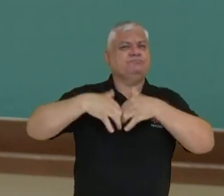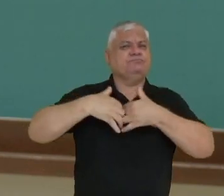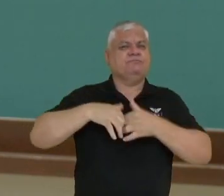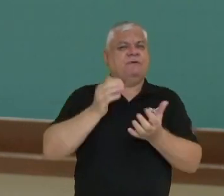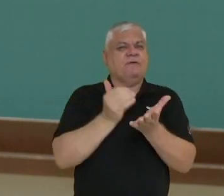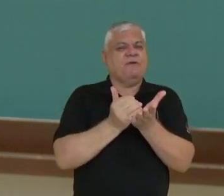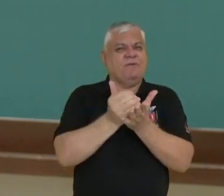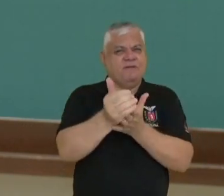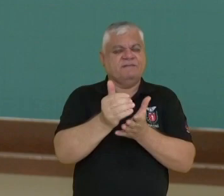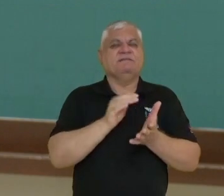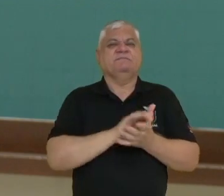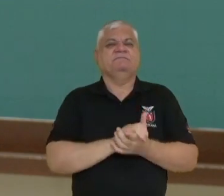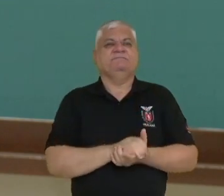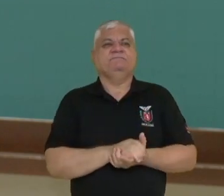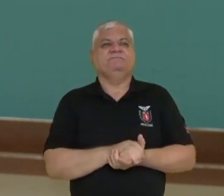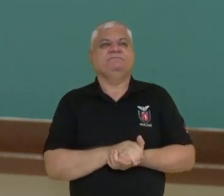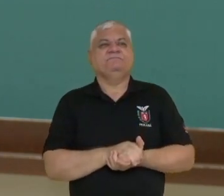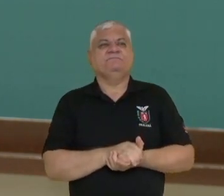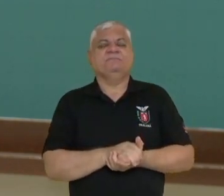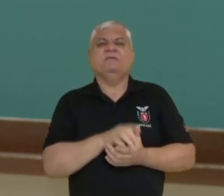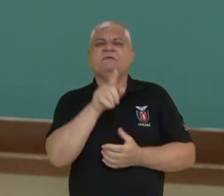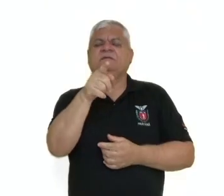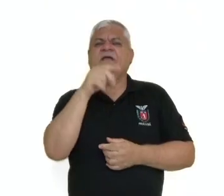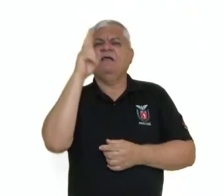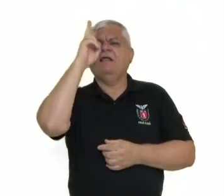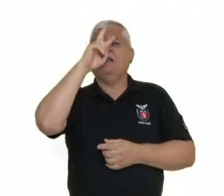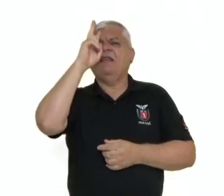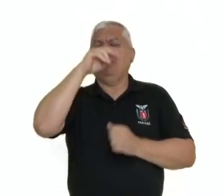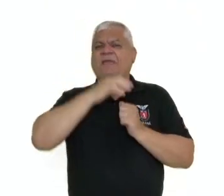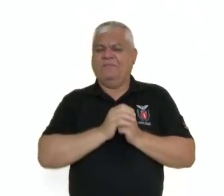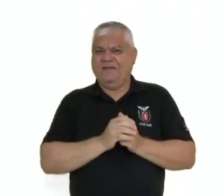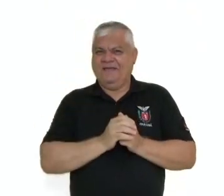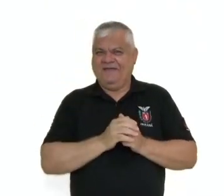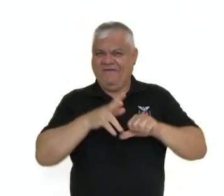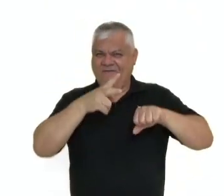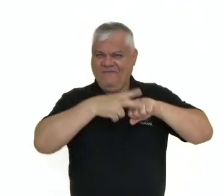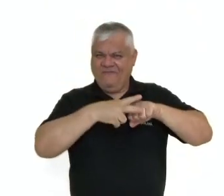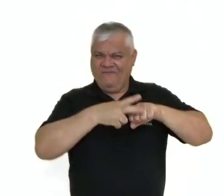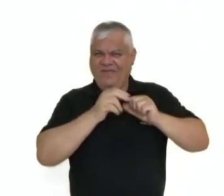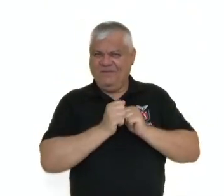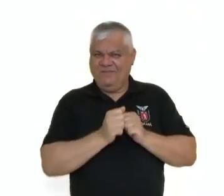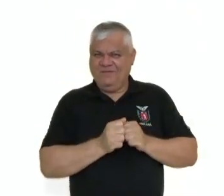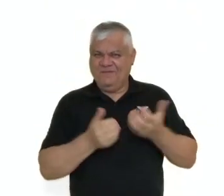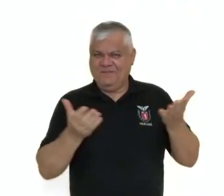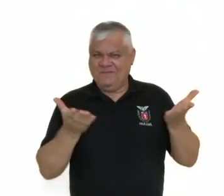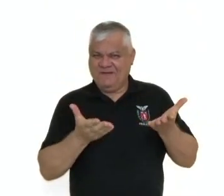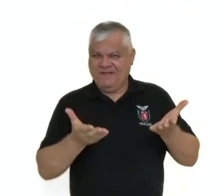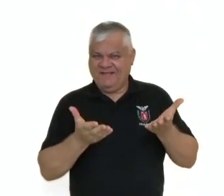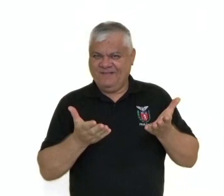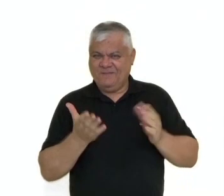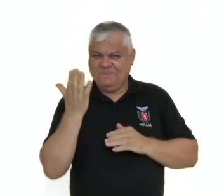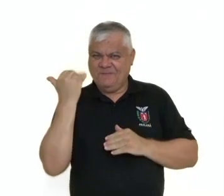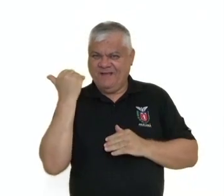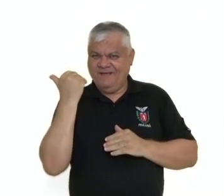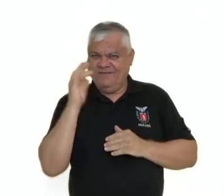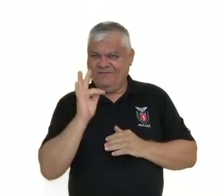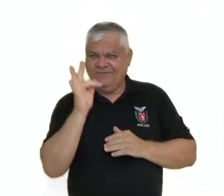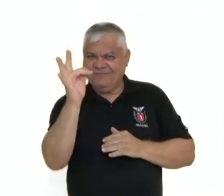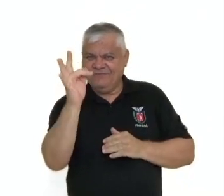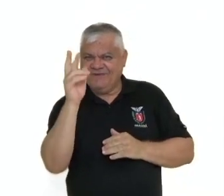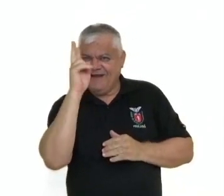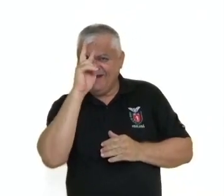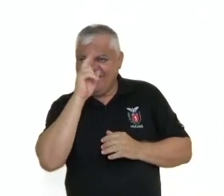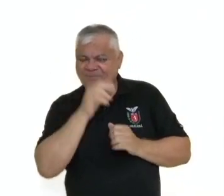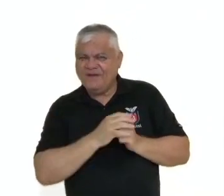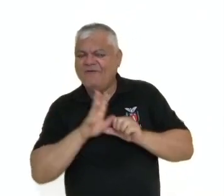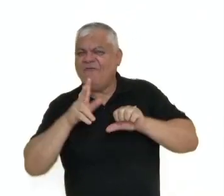para entrarmos no clima da aula. Você recorda os tempos verbais do modo indicativo? Então lembra quais são